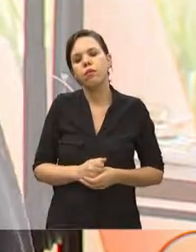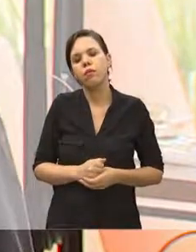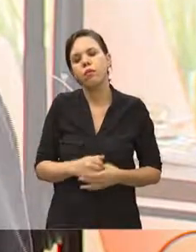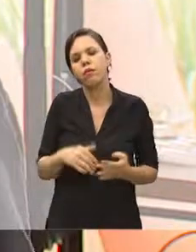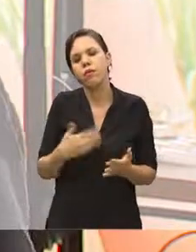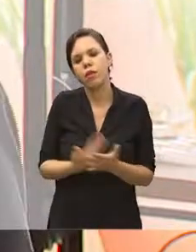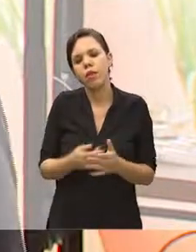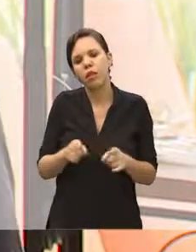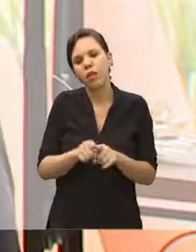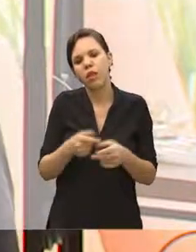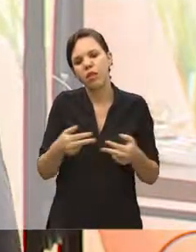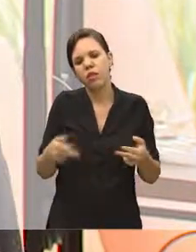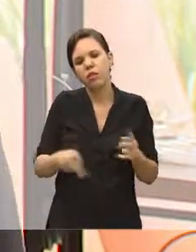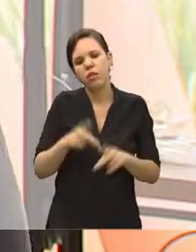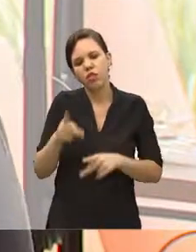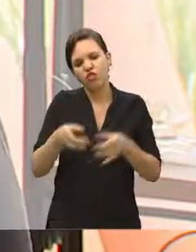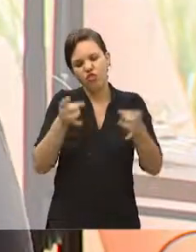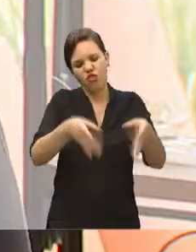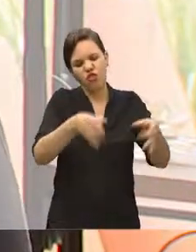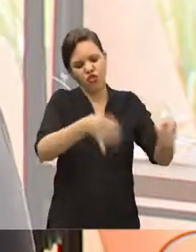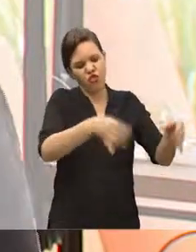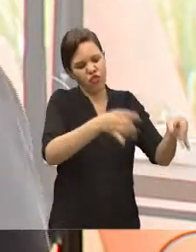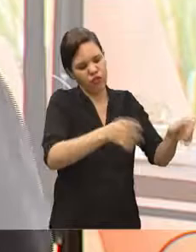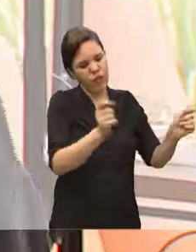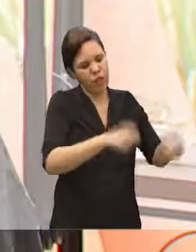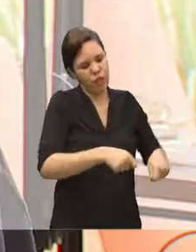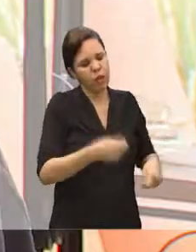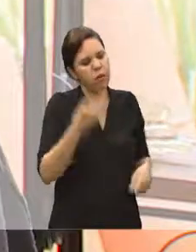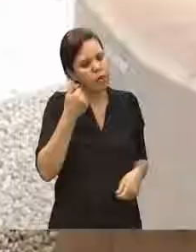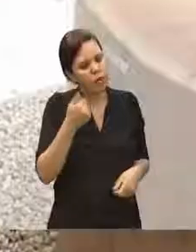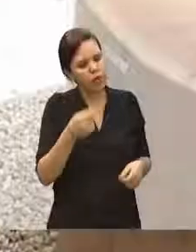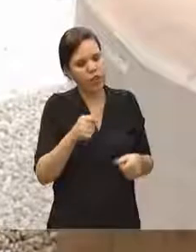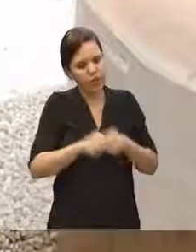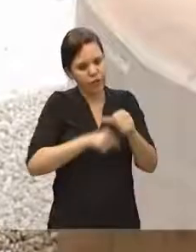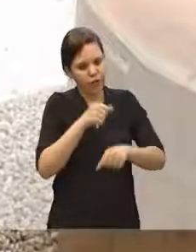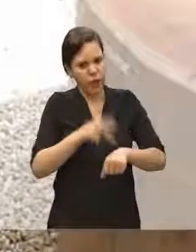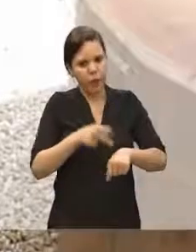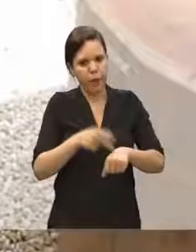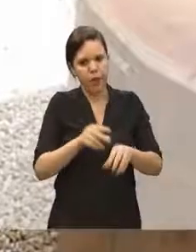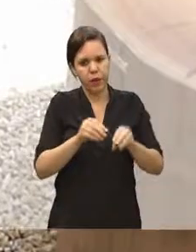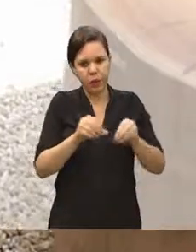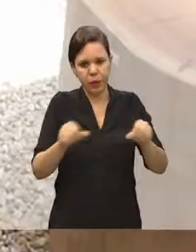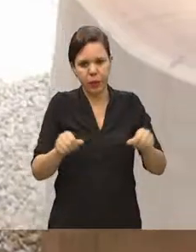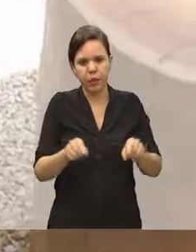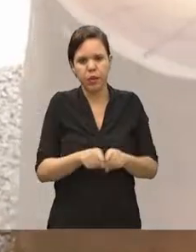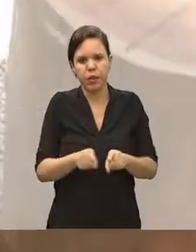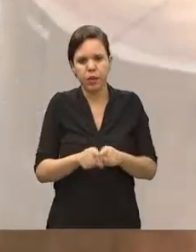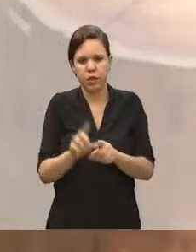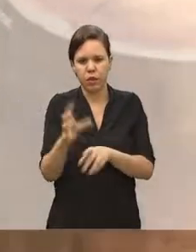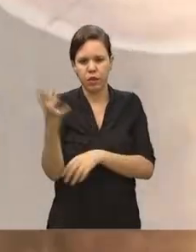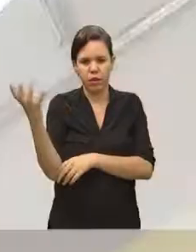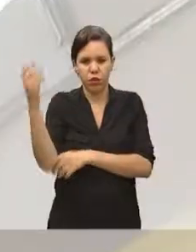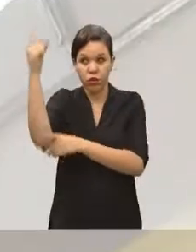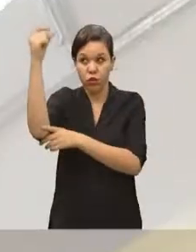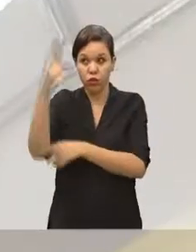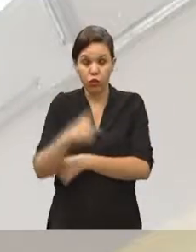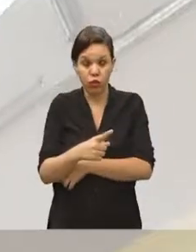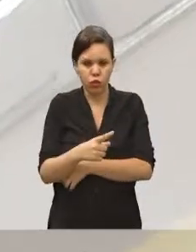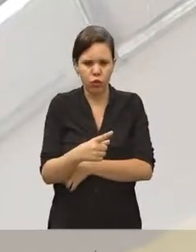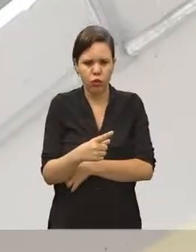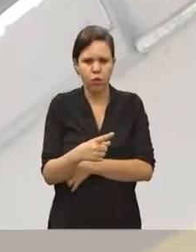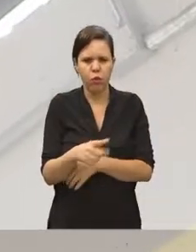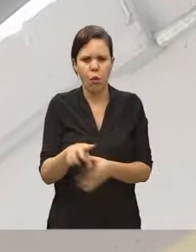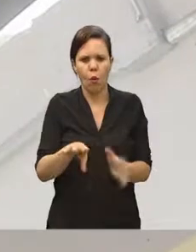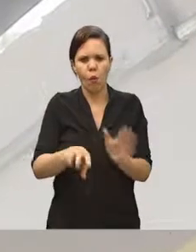mesmo o entulho que o pessoal joga fora, dá para fazer o pedrisco, né? Um jardim solar com piso drenante, vidros no